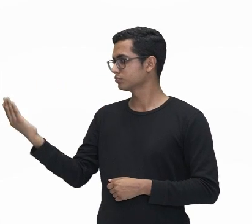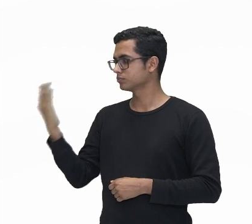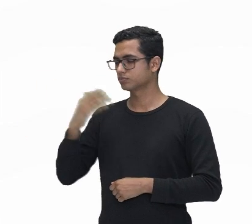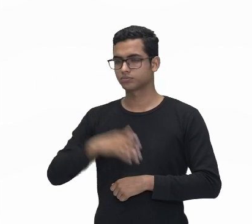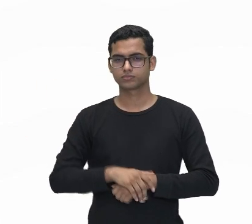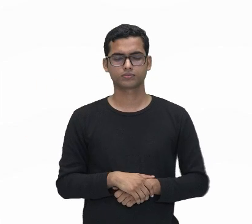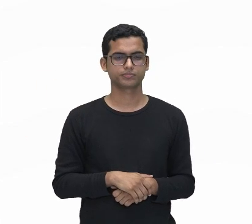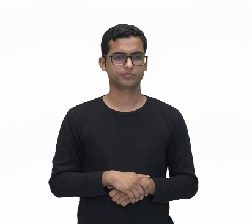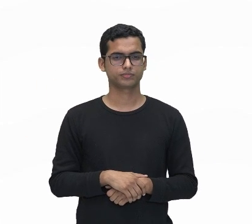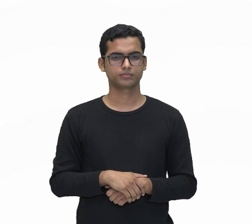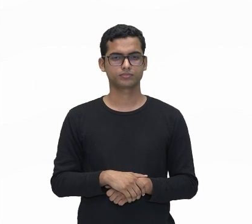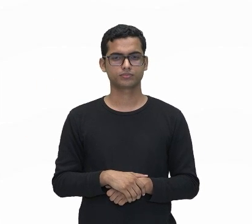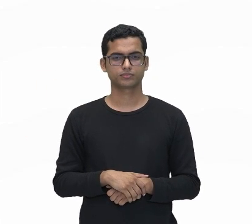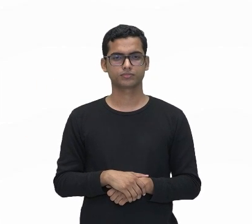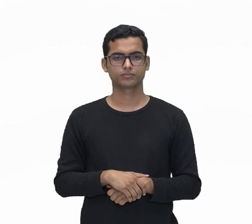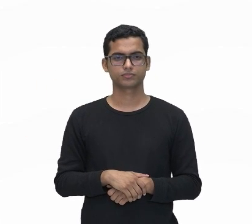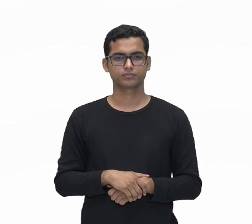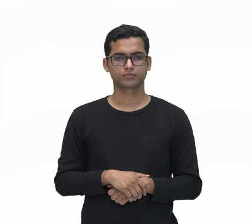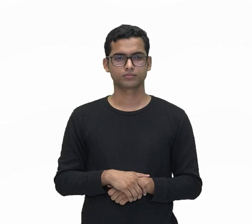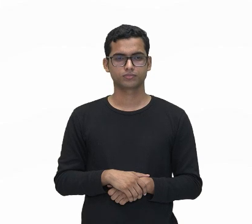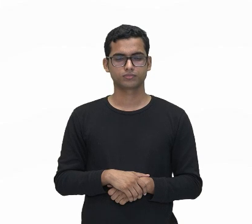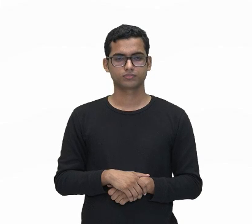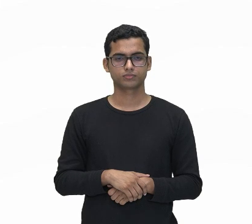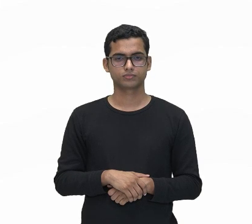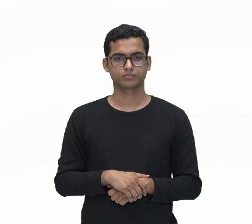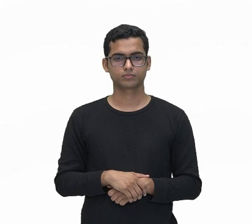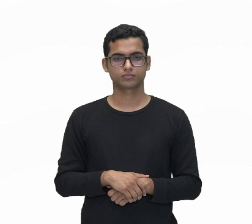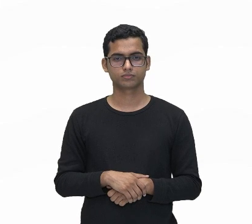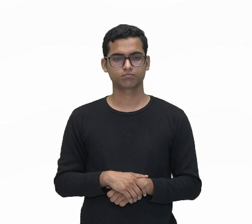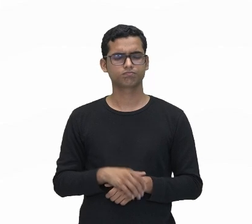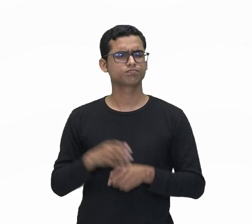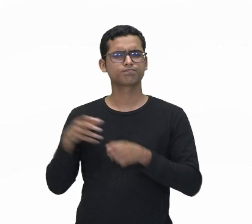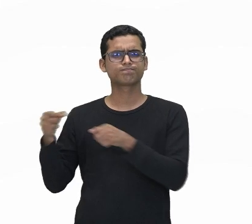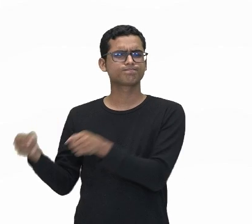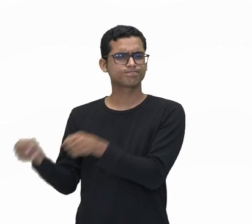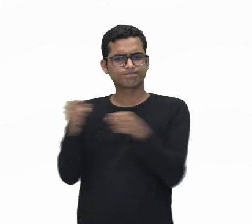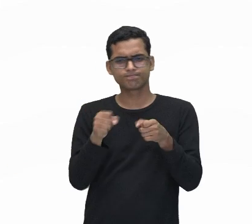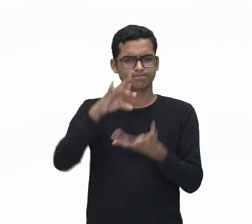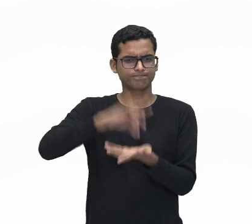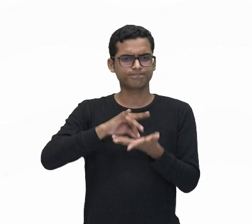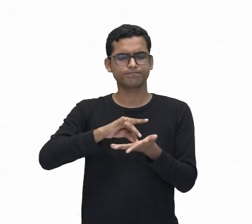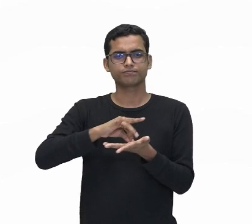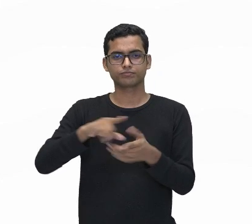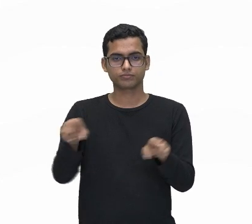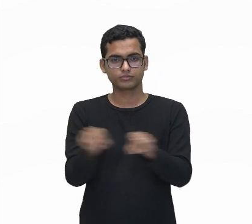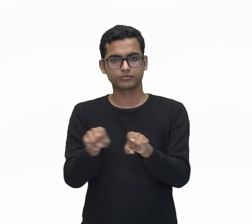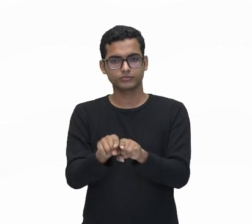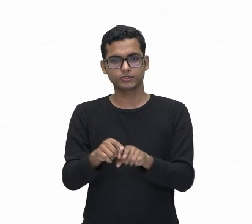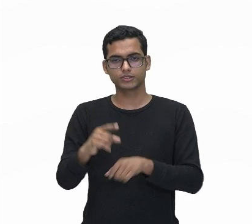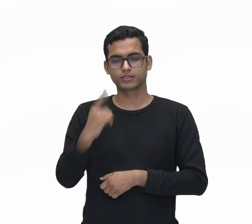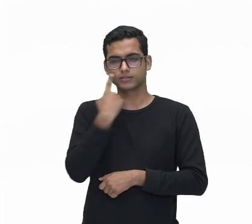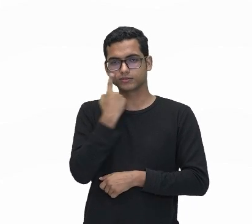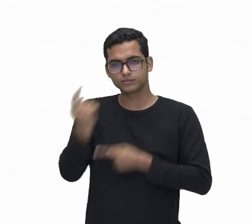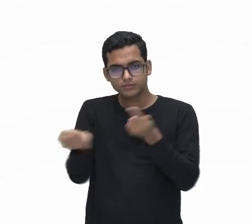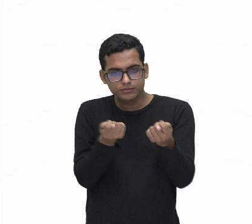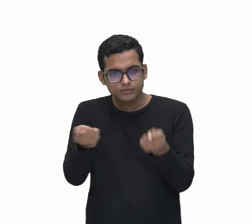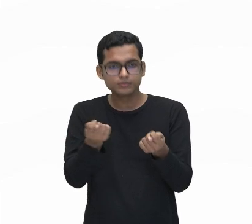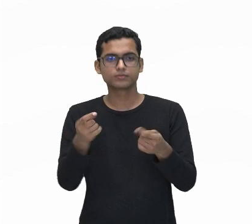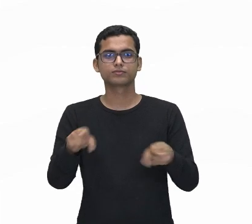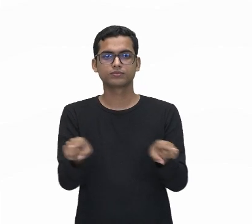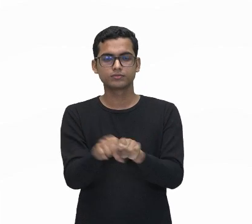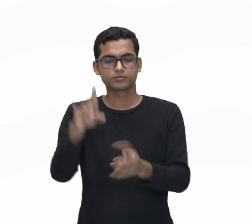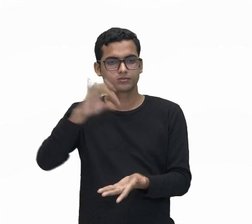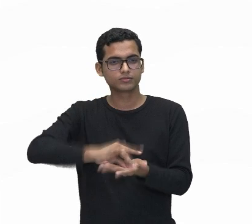explicação. O poder legítimo e as forças de dominação. As formas de exercer o poder podem